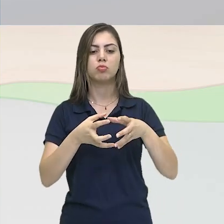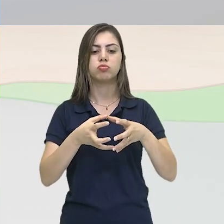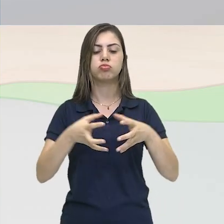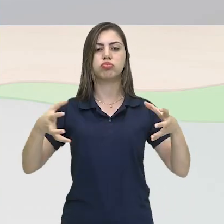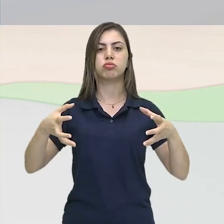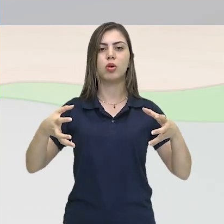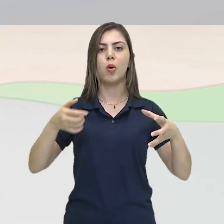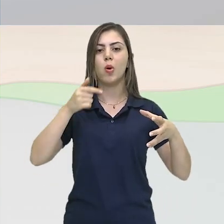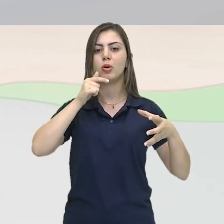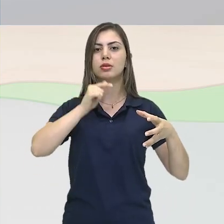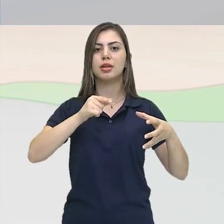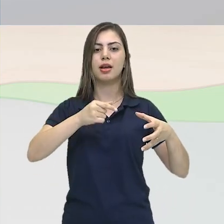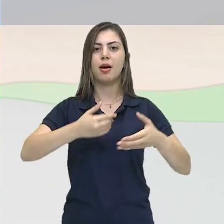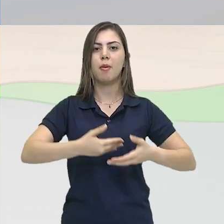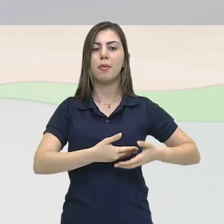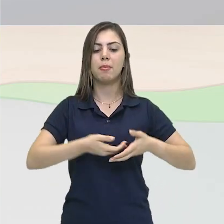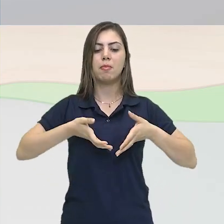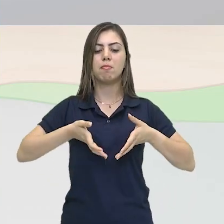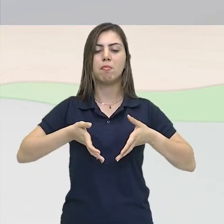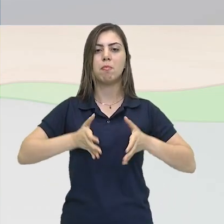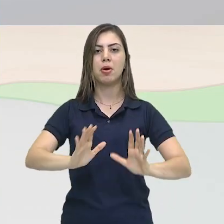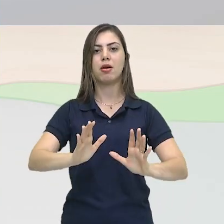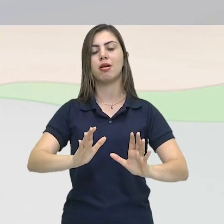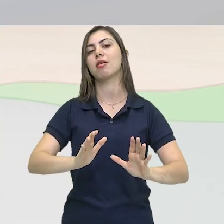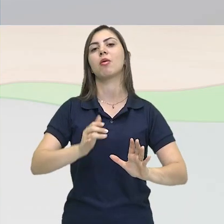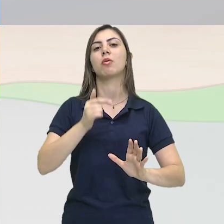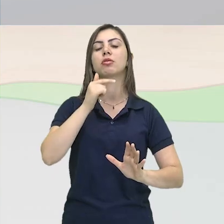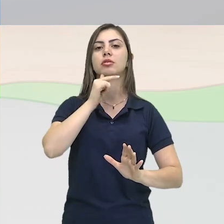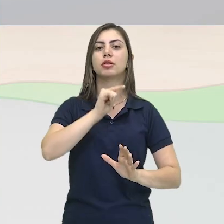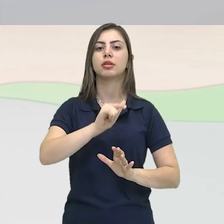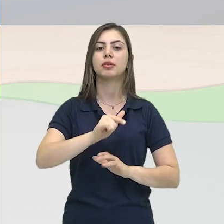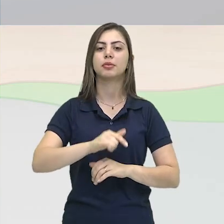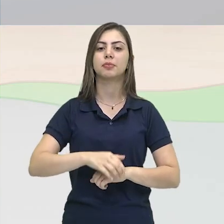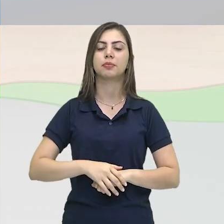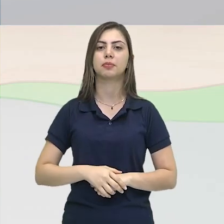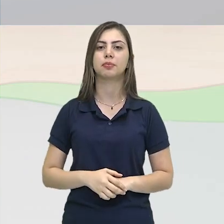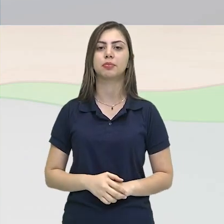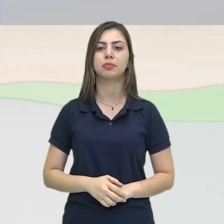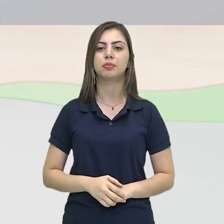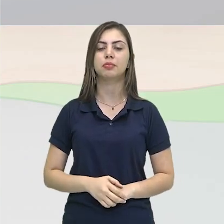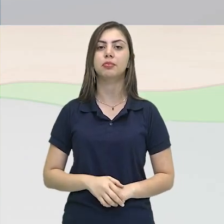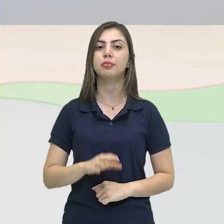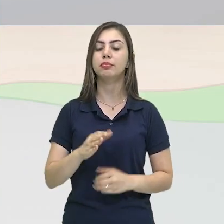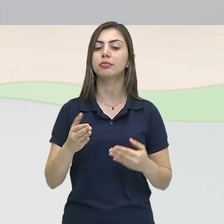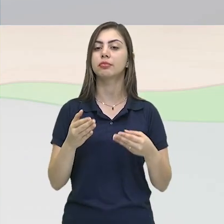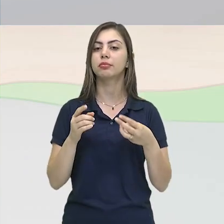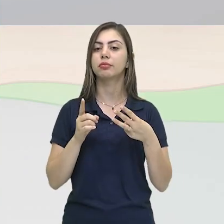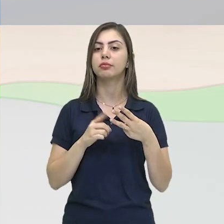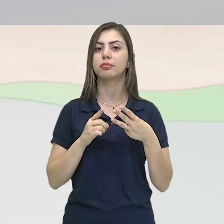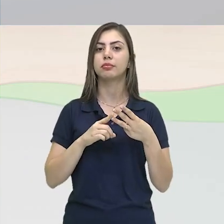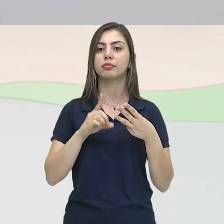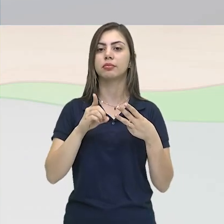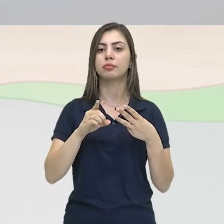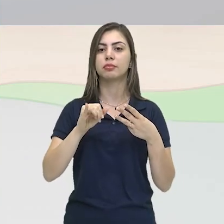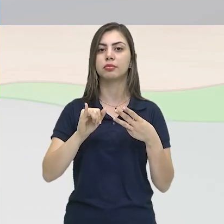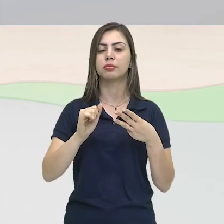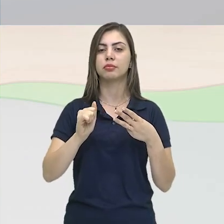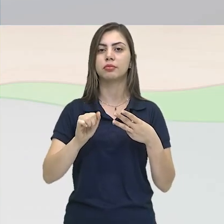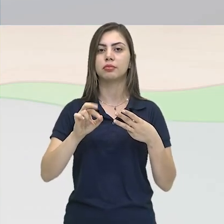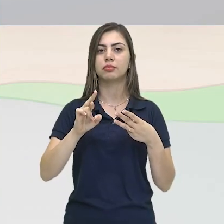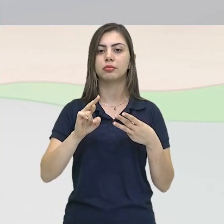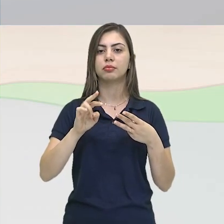ocorra o nascimento, certo? E a última classificação é